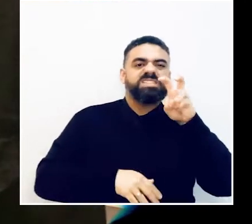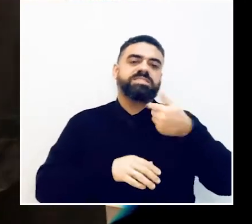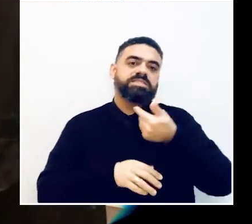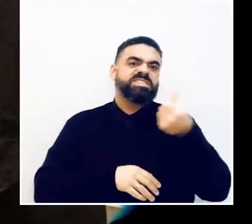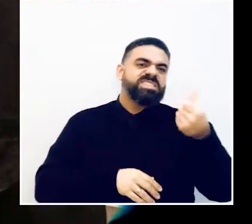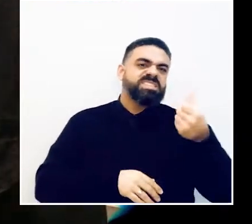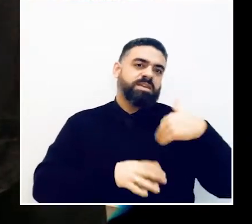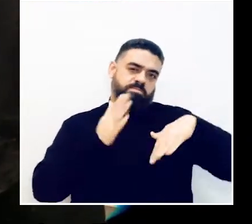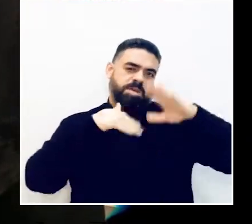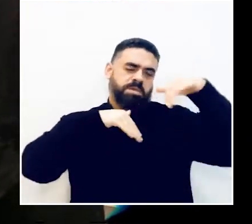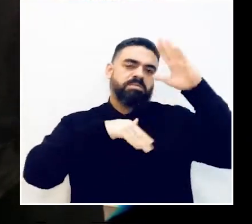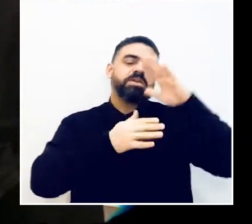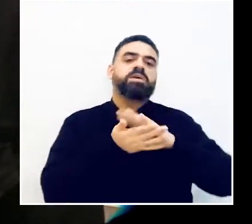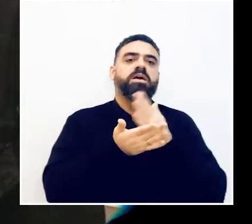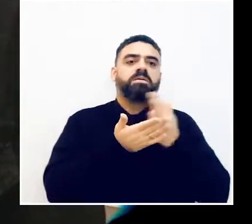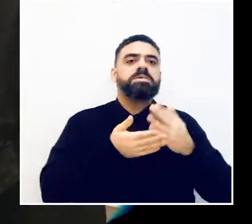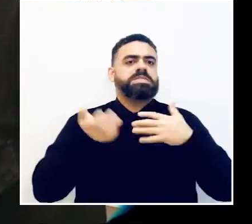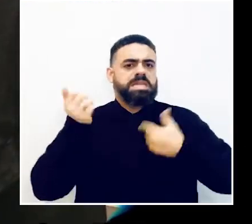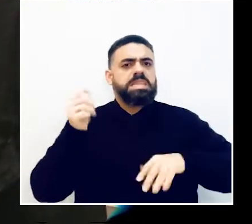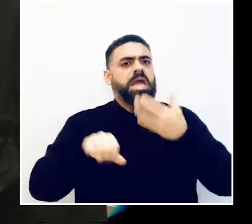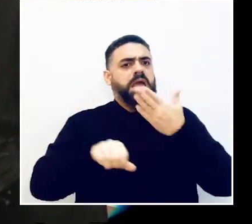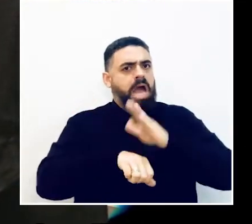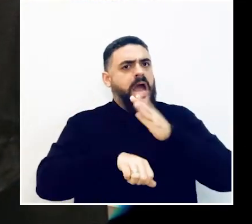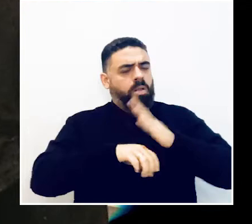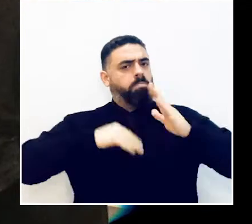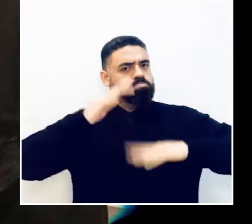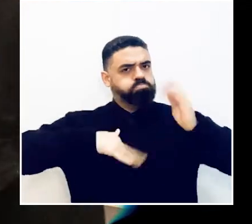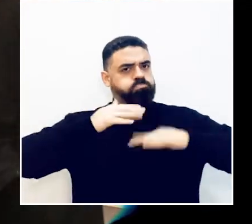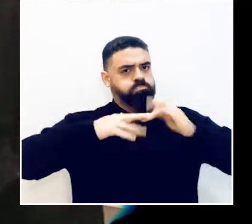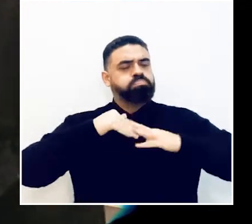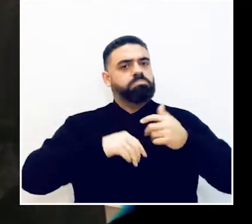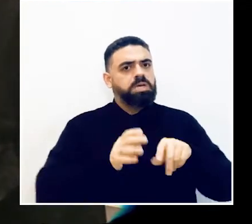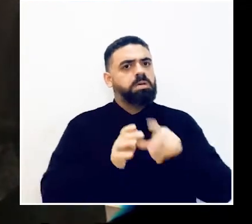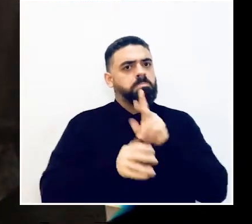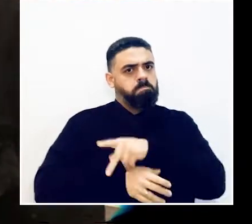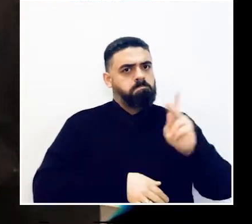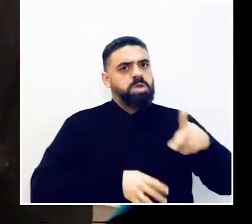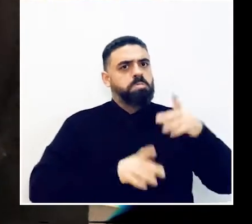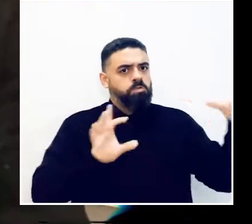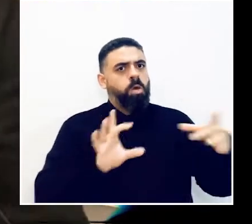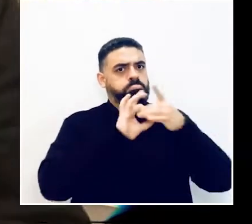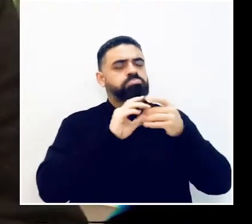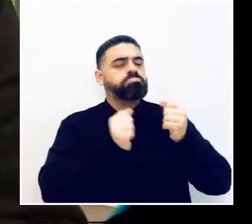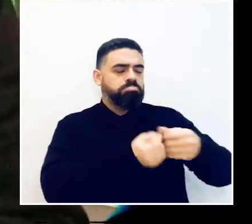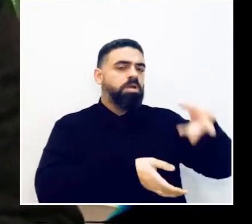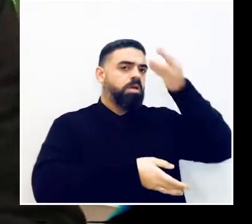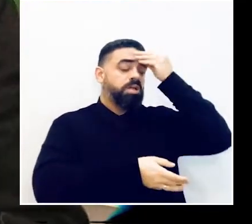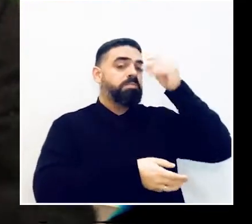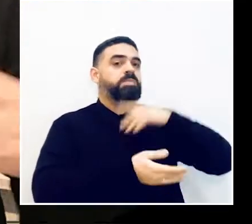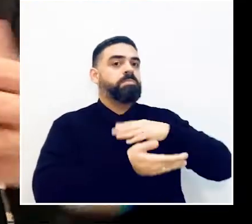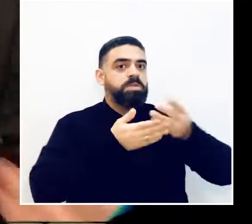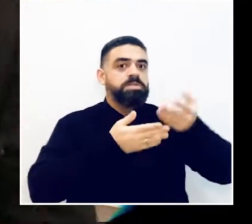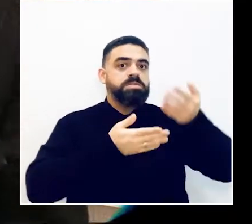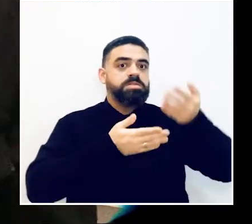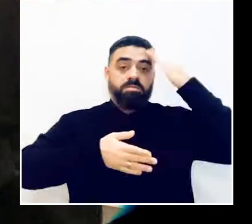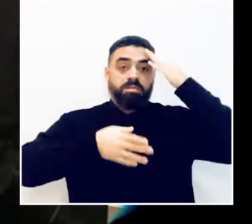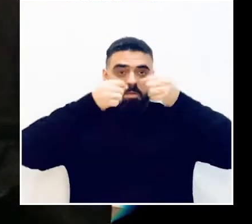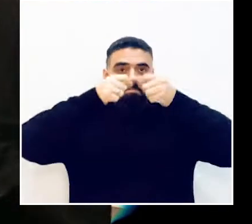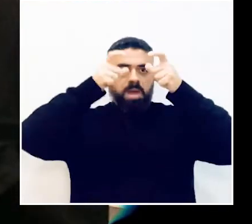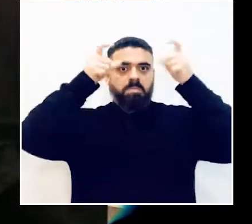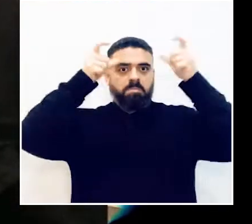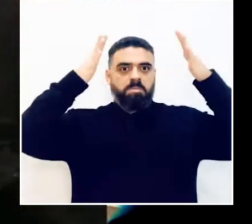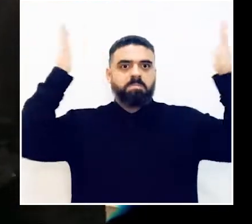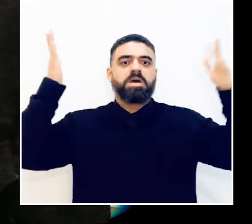anos, a fazer aula de guitarra mesmo, a aprender com os meus professores e a ter uma compreensão ainda mais